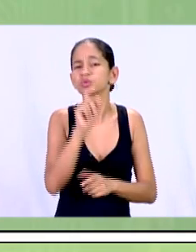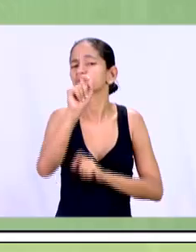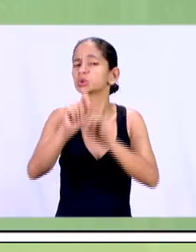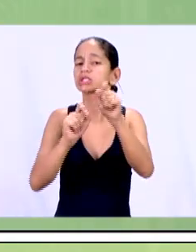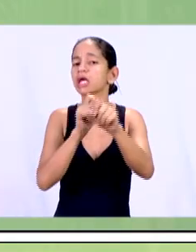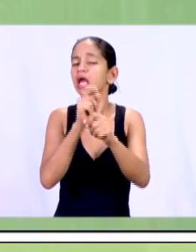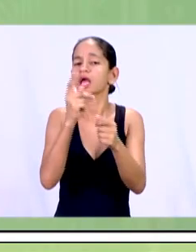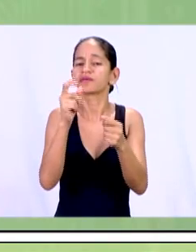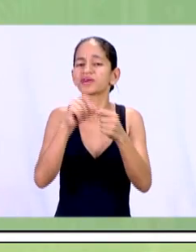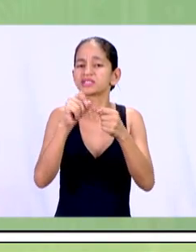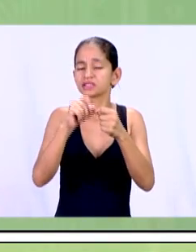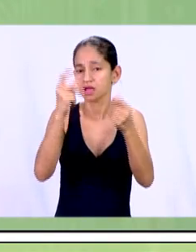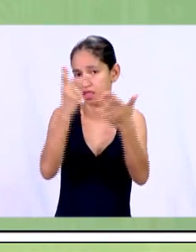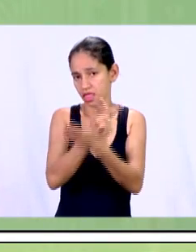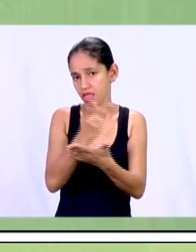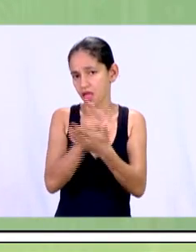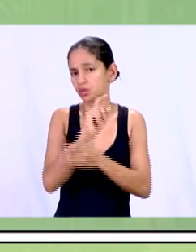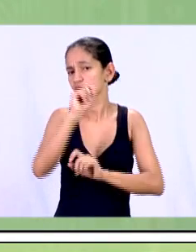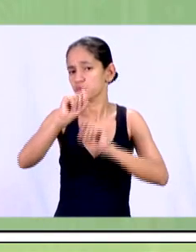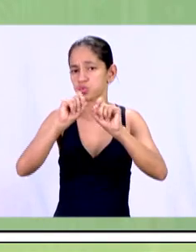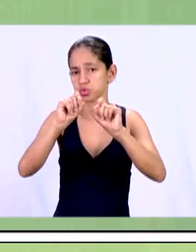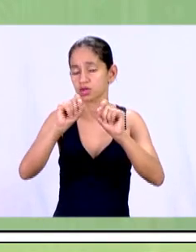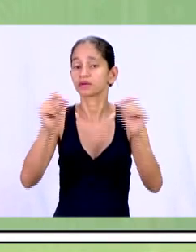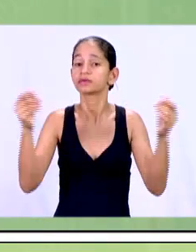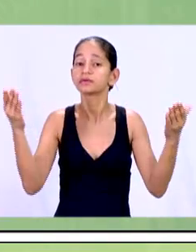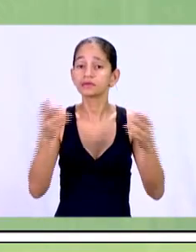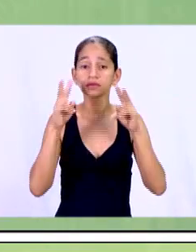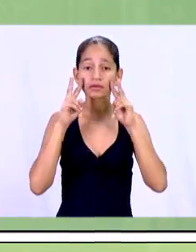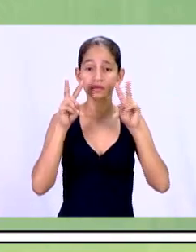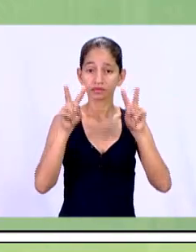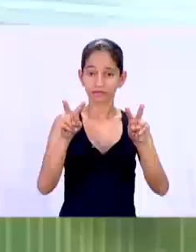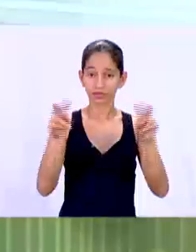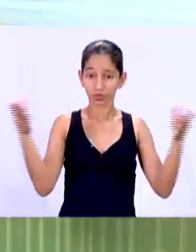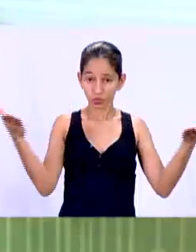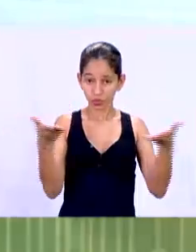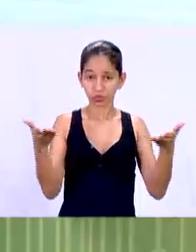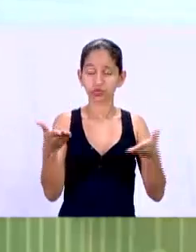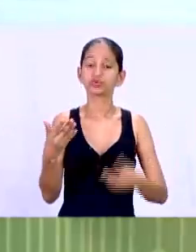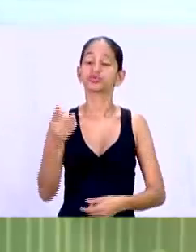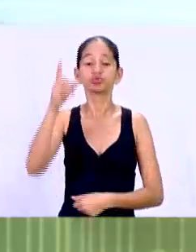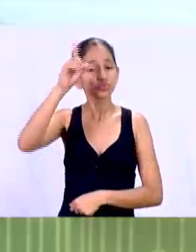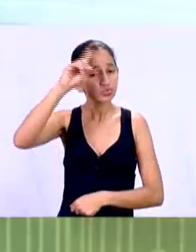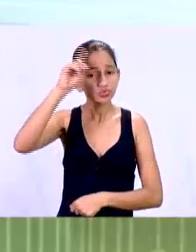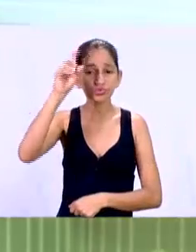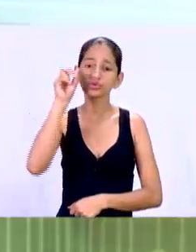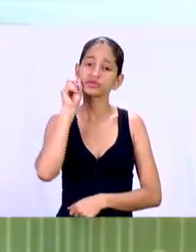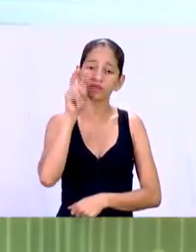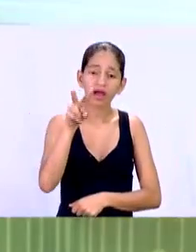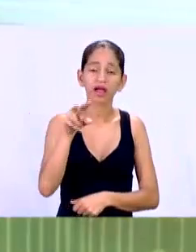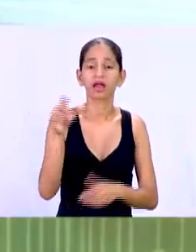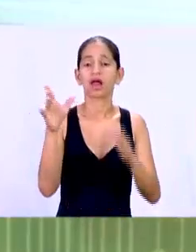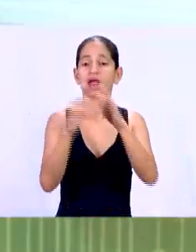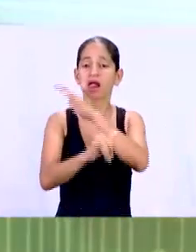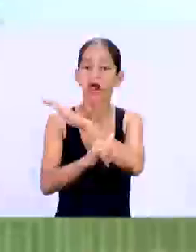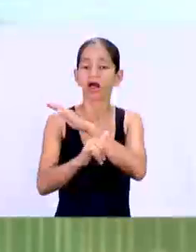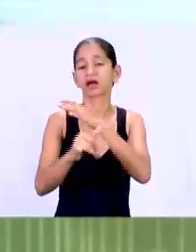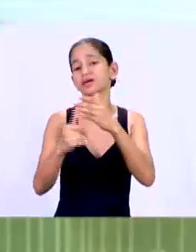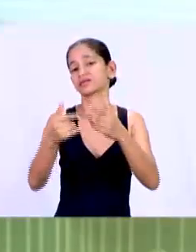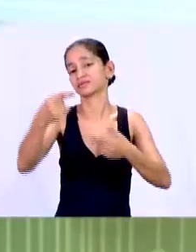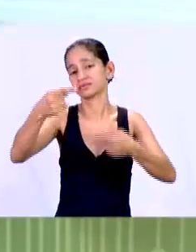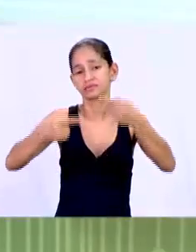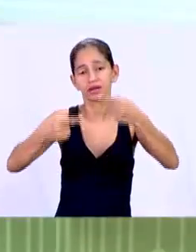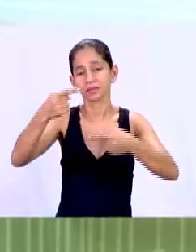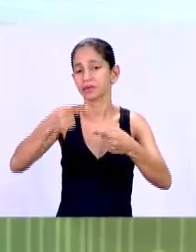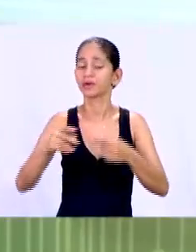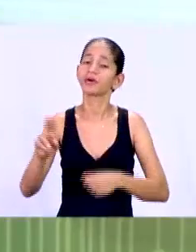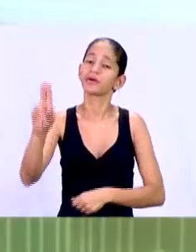são essas? São práticas que nós estamos vendo aí no nosso dia a dia, né? Prática de corrupção, né? O